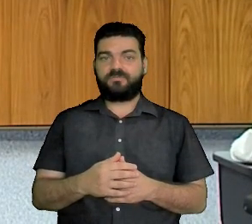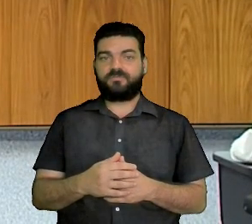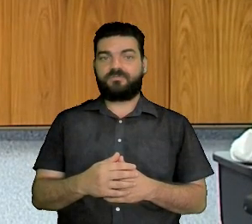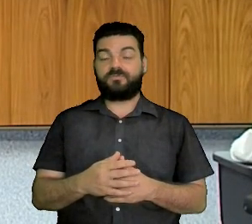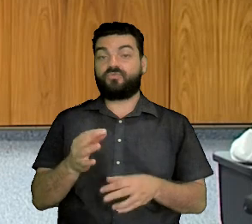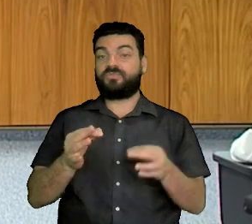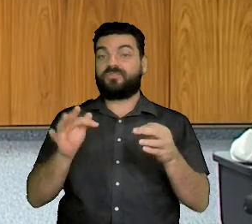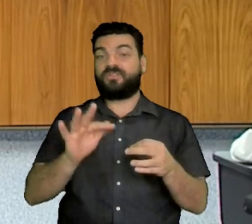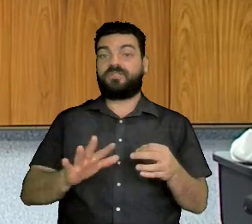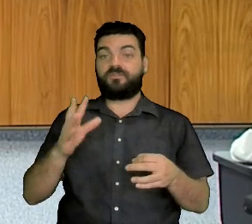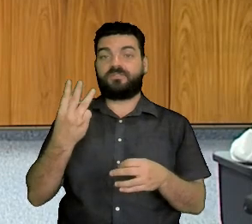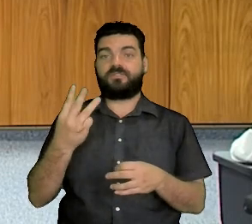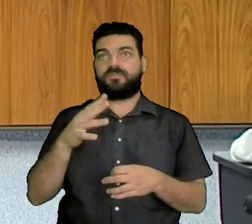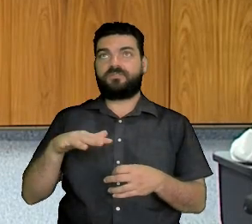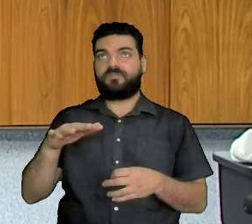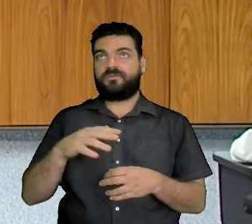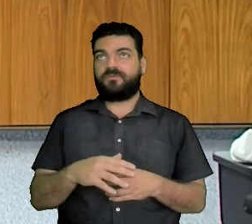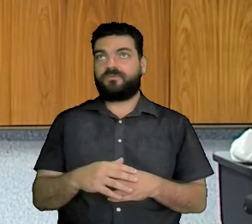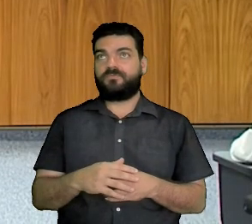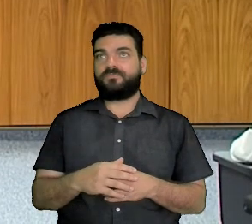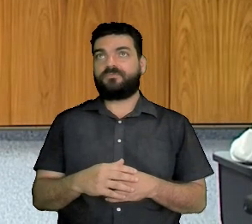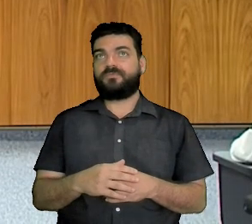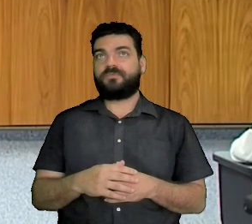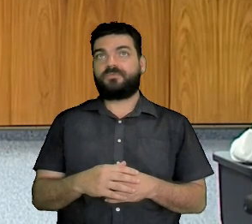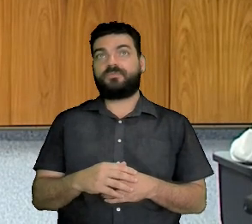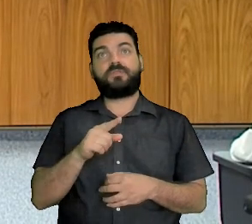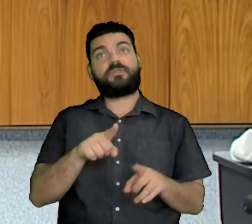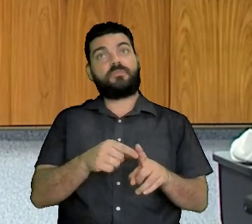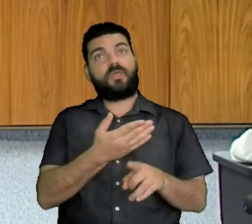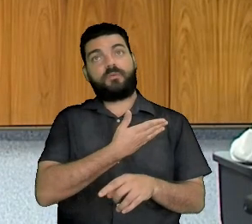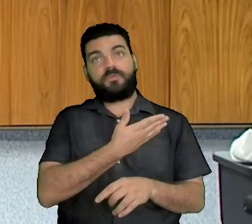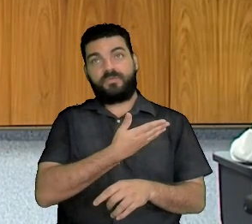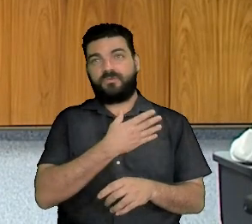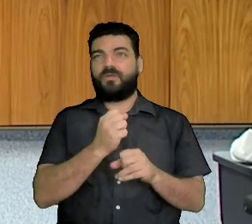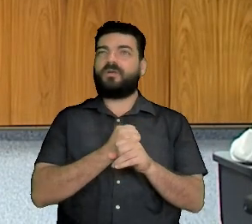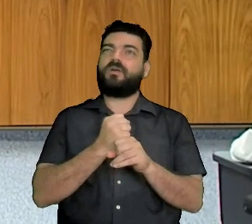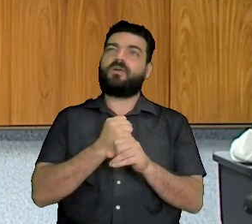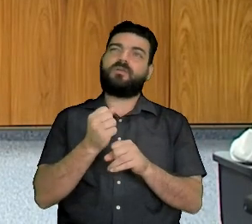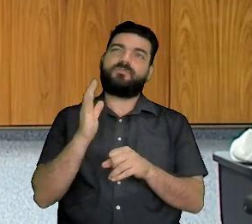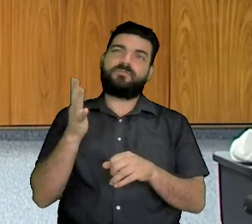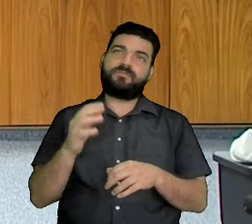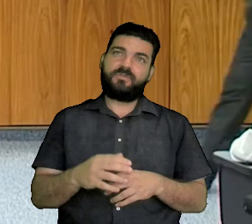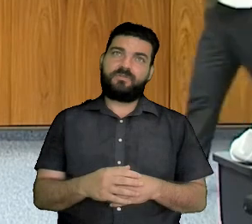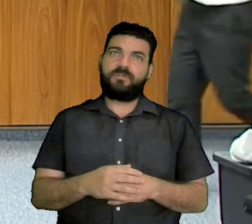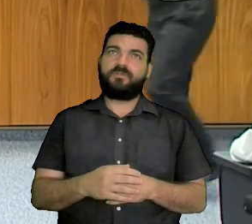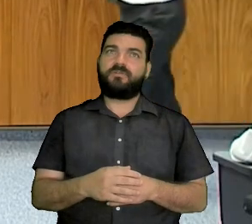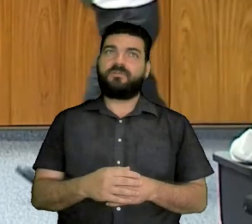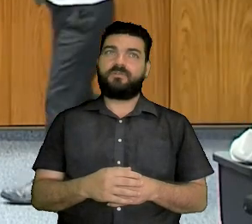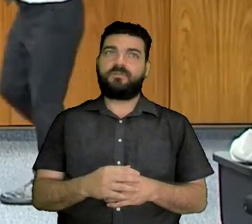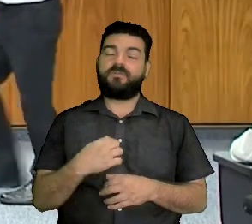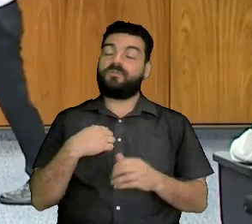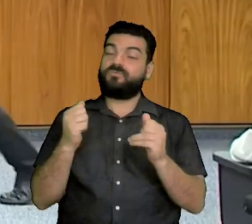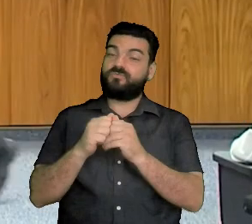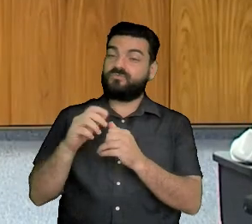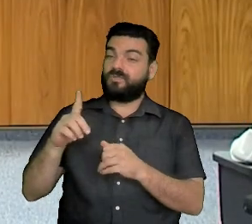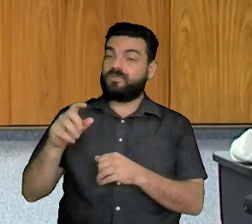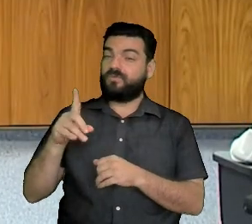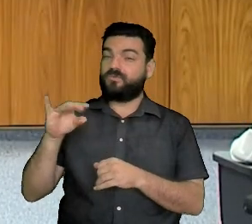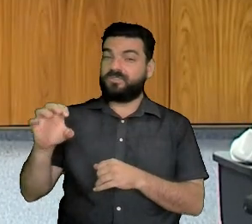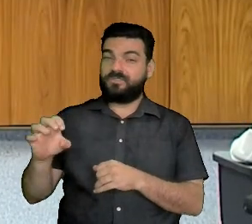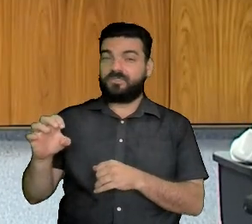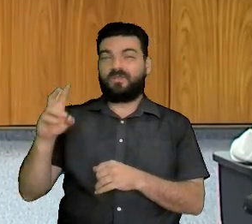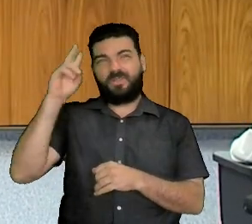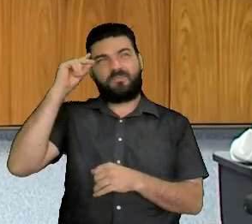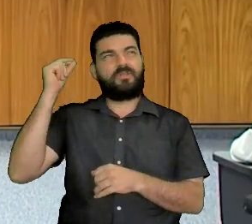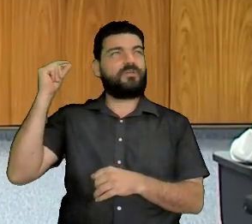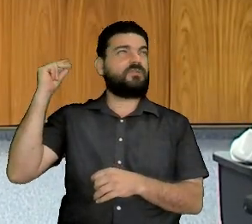Federal da Terceira Região, já nosso colega de longa data, fomos eu, ele, doutora Daldi, colegas desde